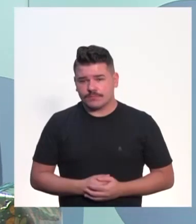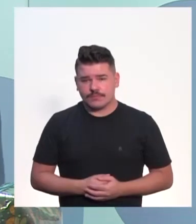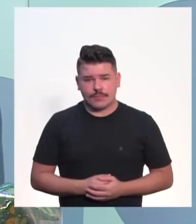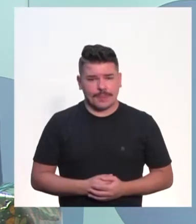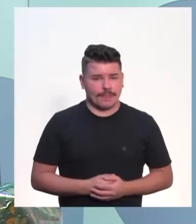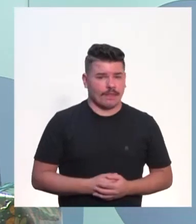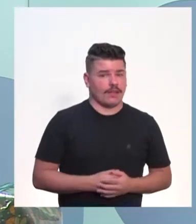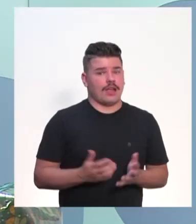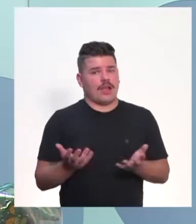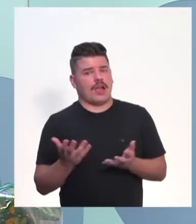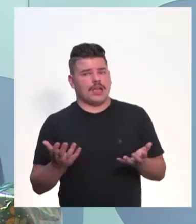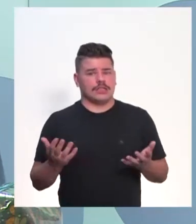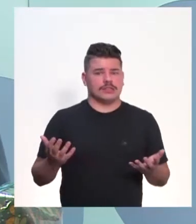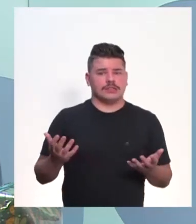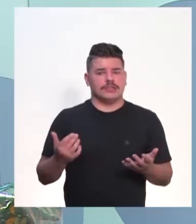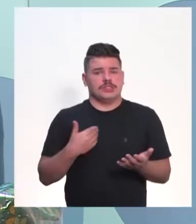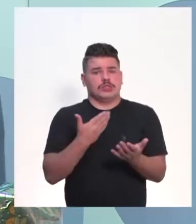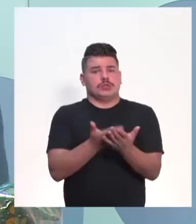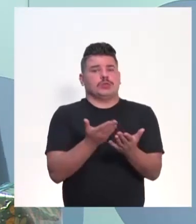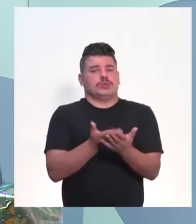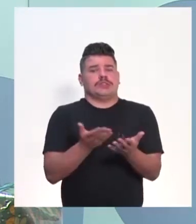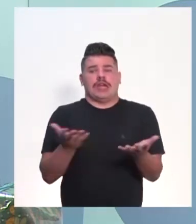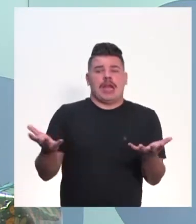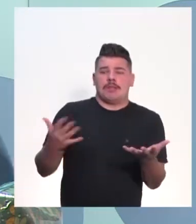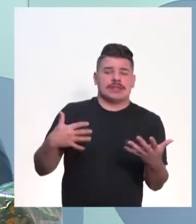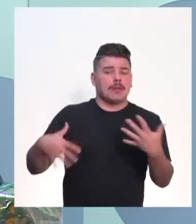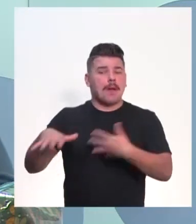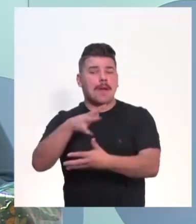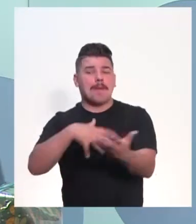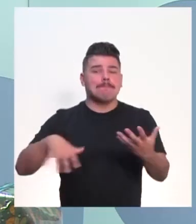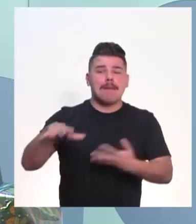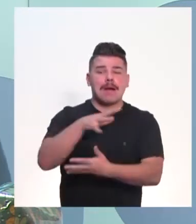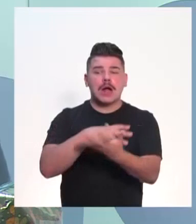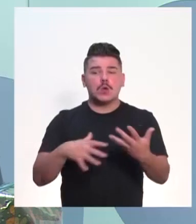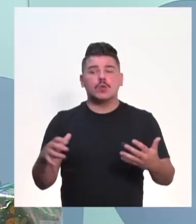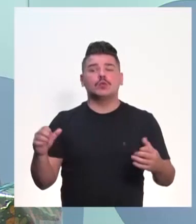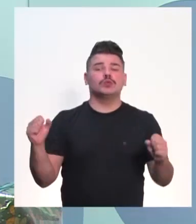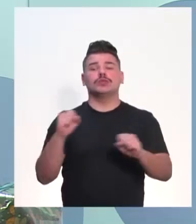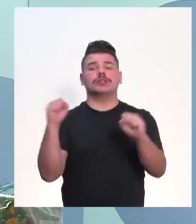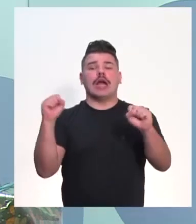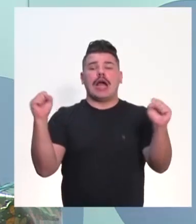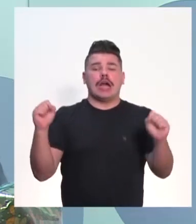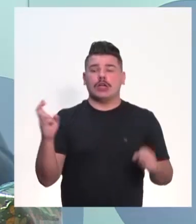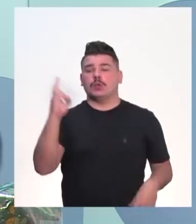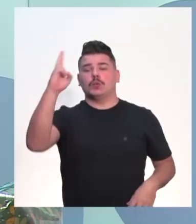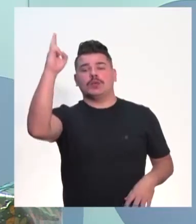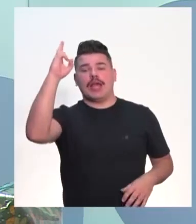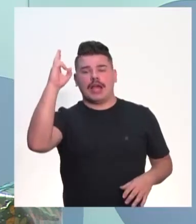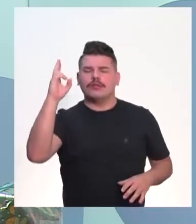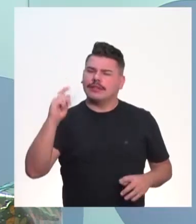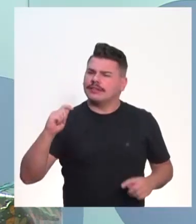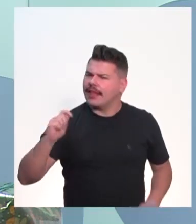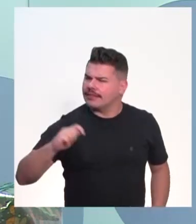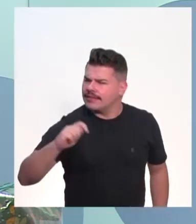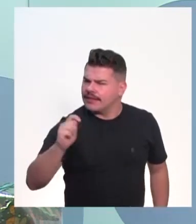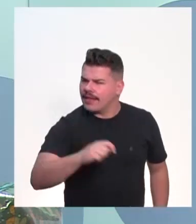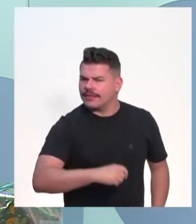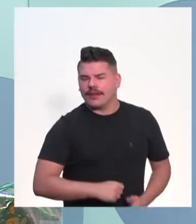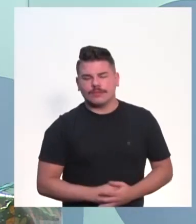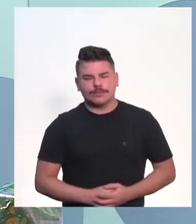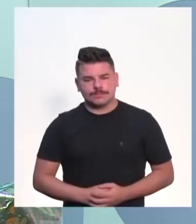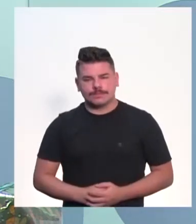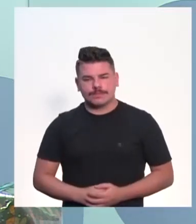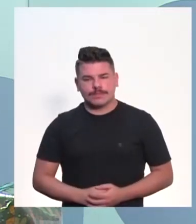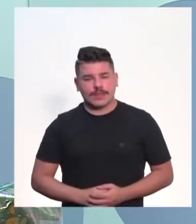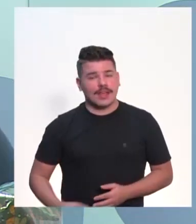um motivo, né, para a gente deixar que a bagunça vença a nossa organização e a nossa vontade de estudar. E, bom, a terceira orientação